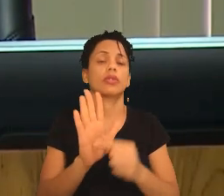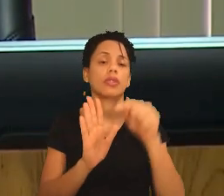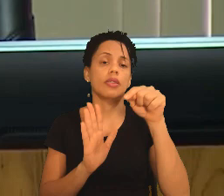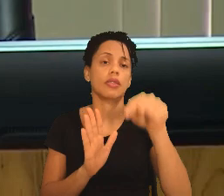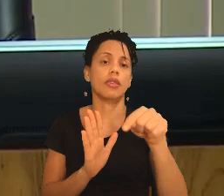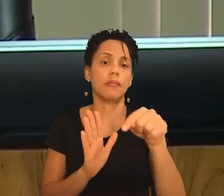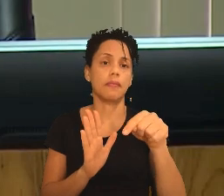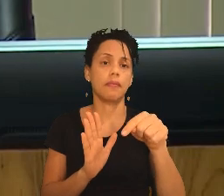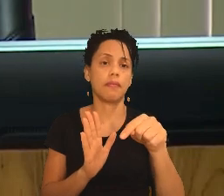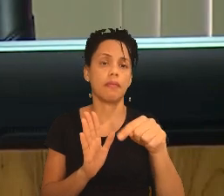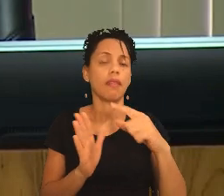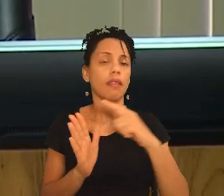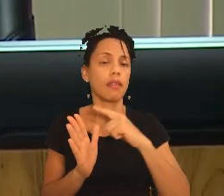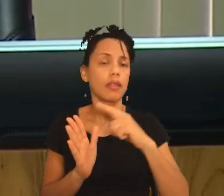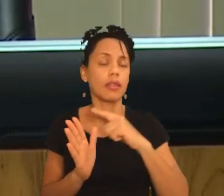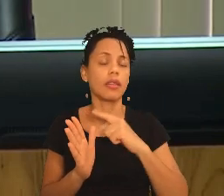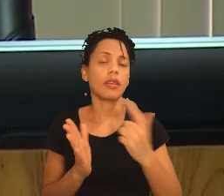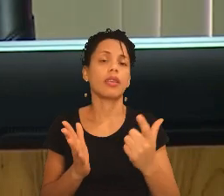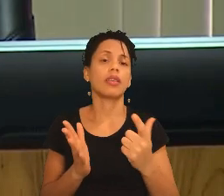Mariana em 2015.